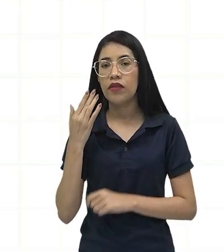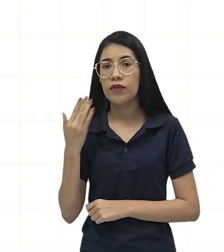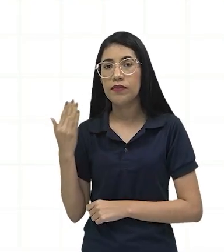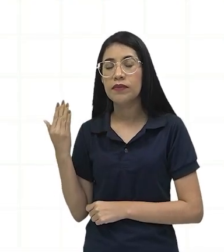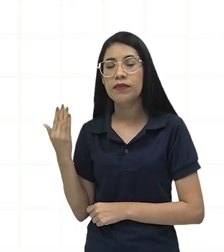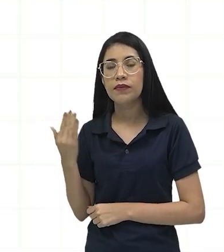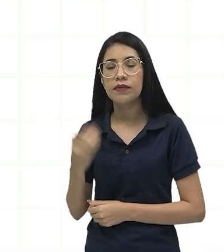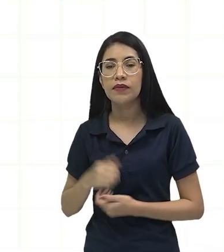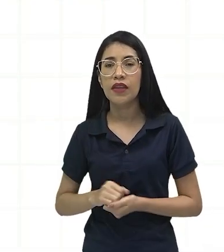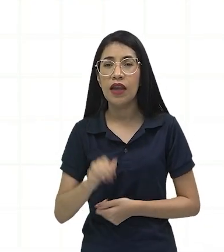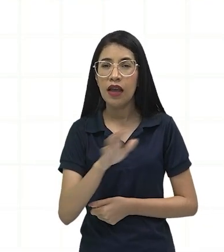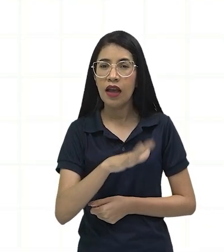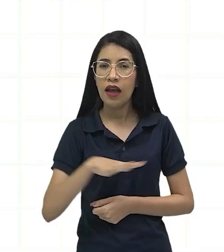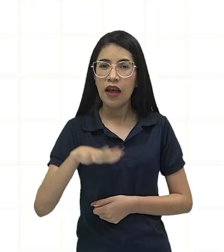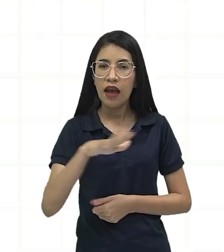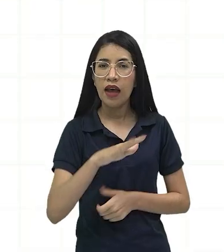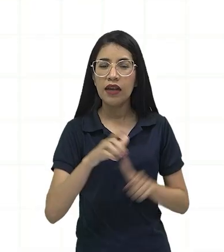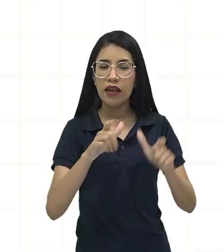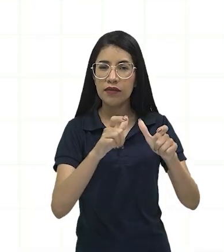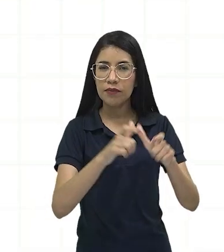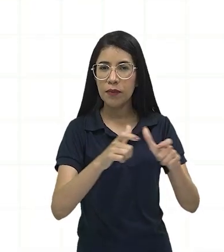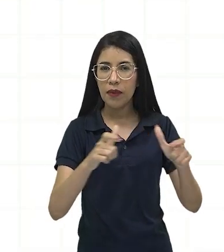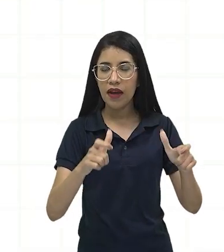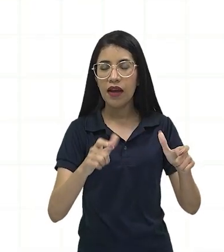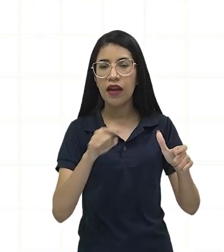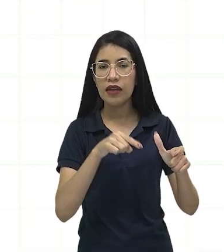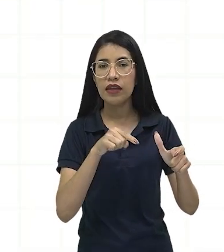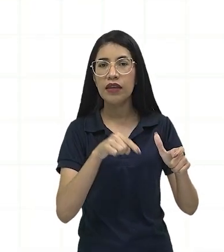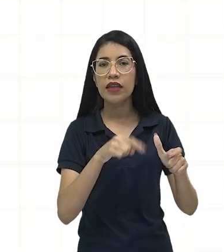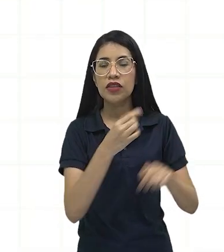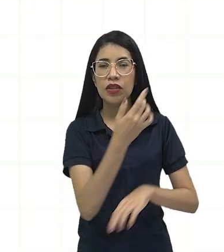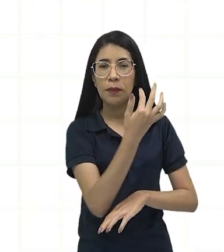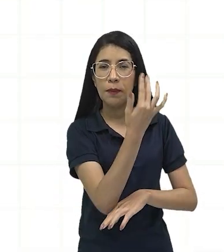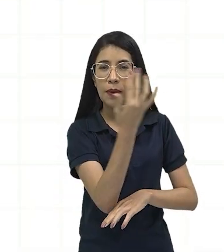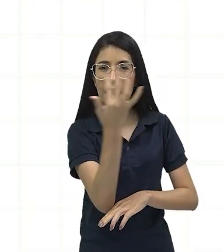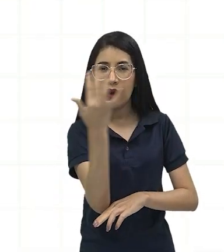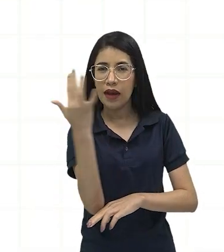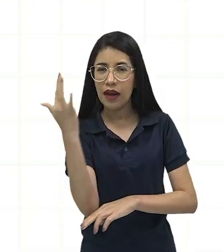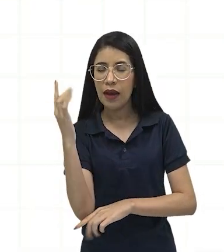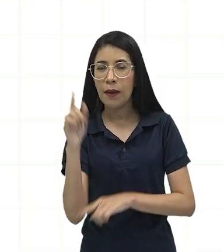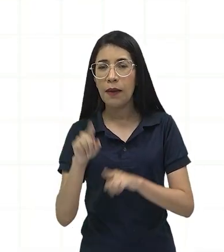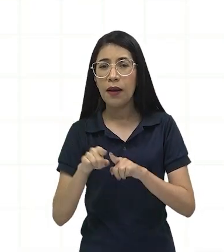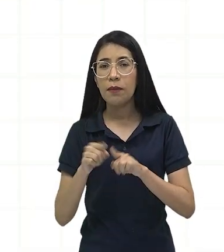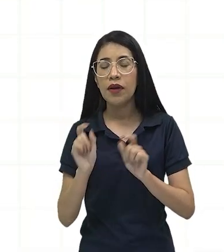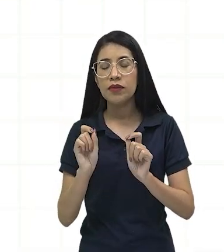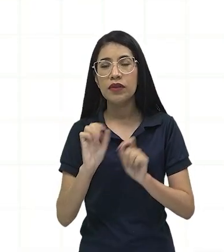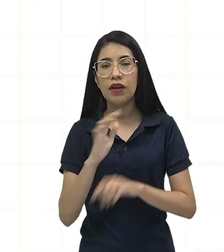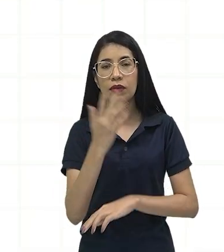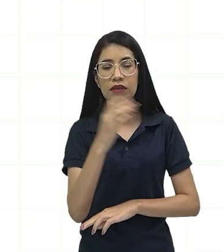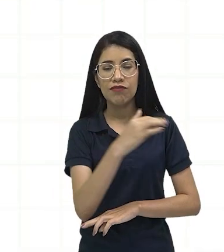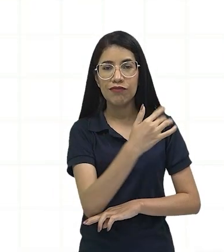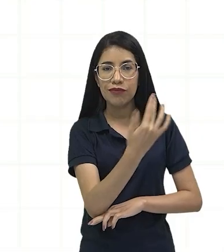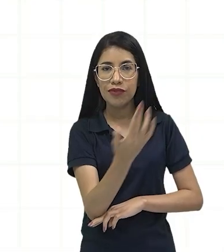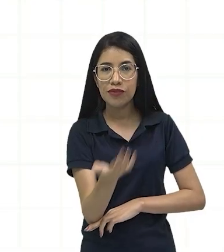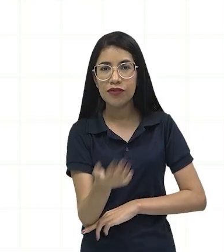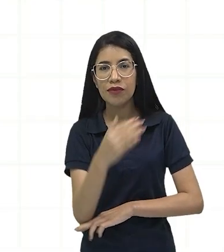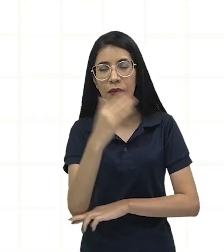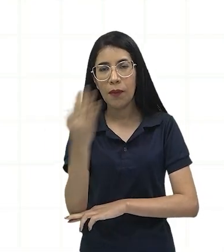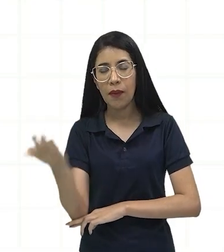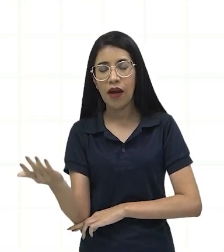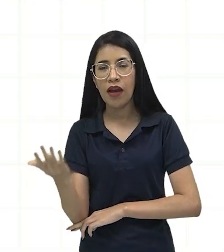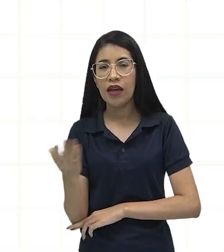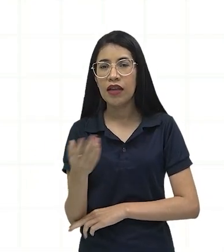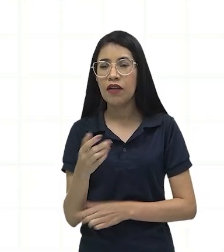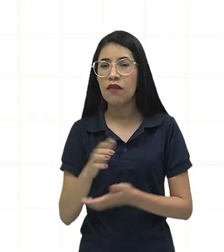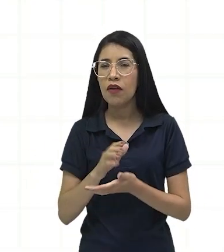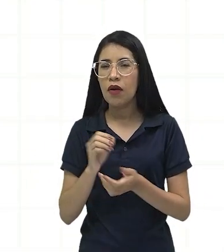uma área que foi desmatada. A gente percebe que não tem quase nada de árvores.